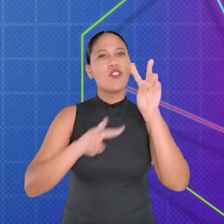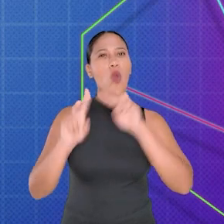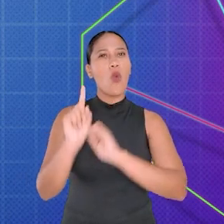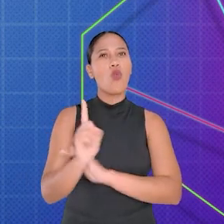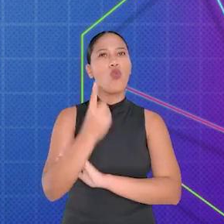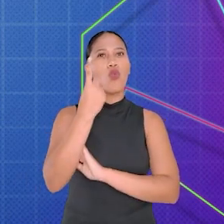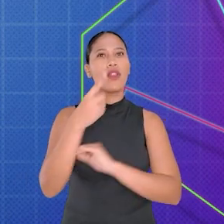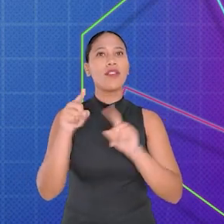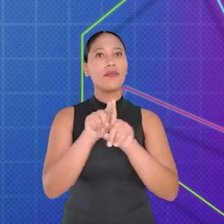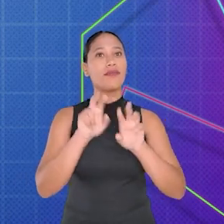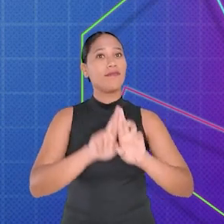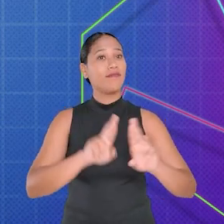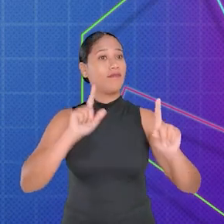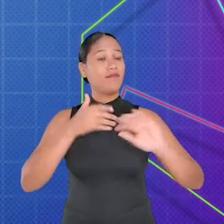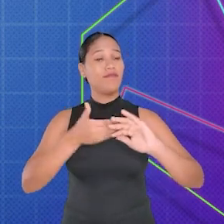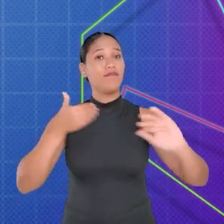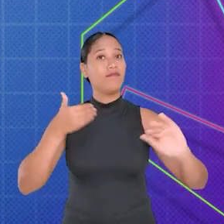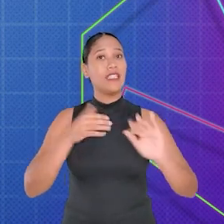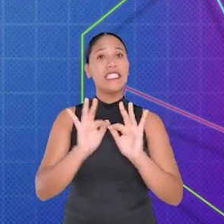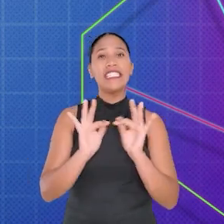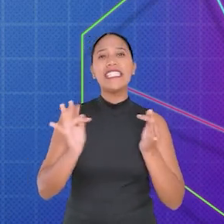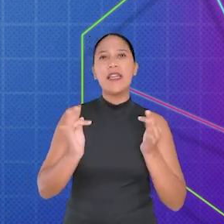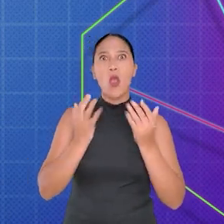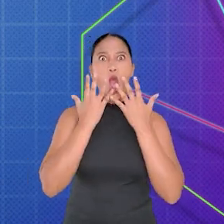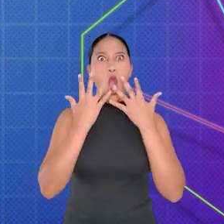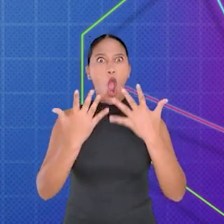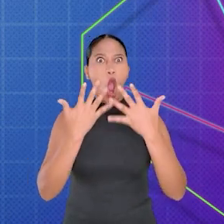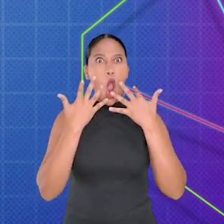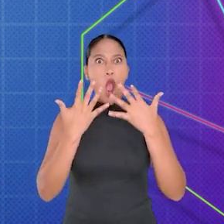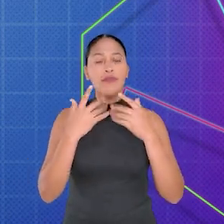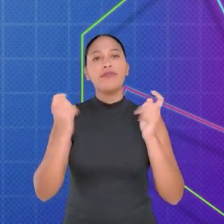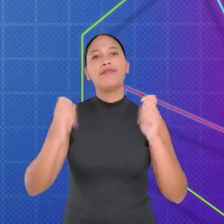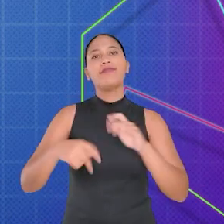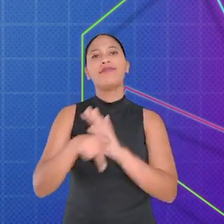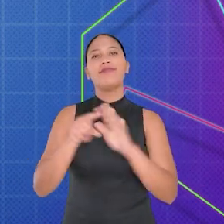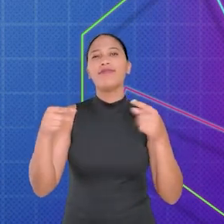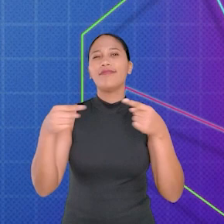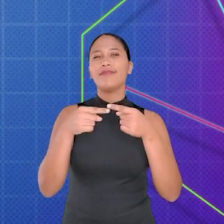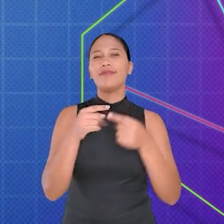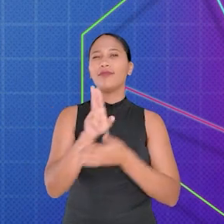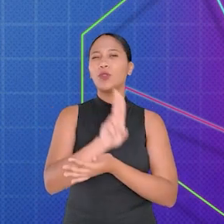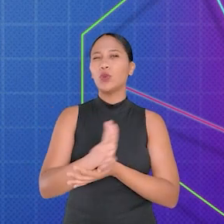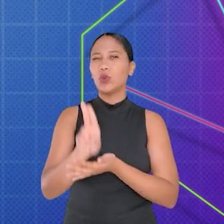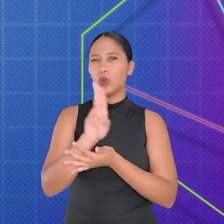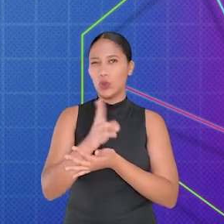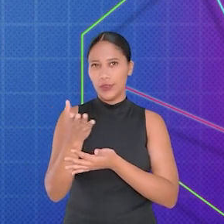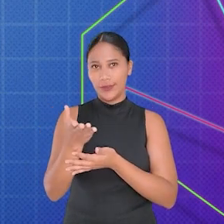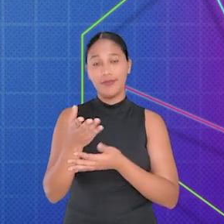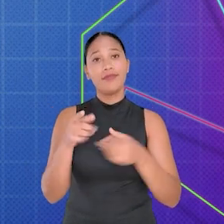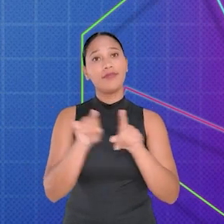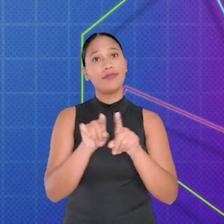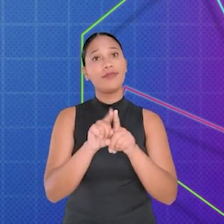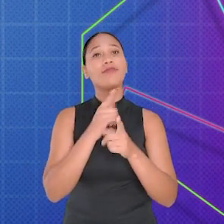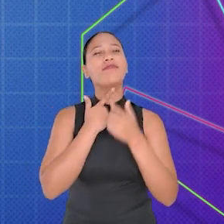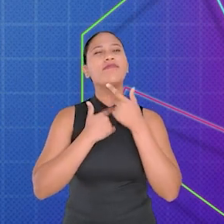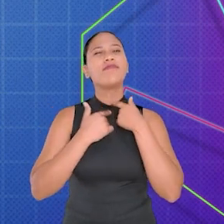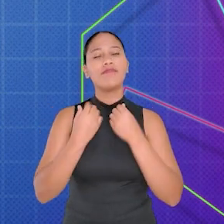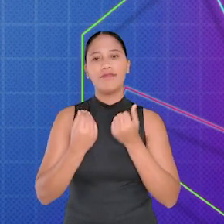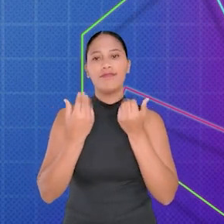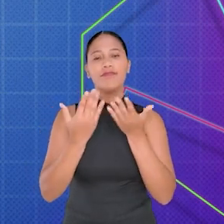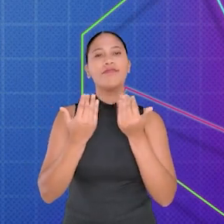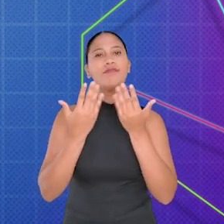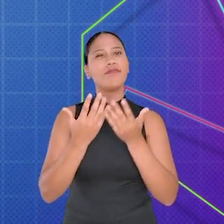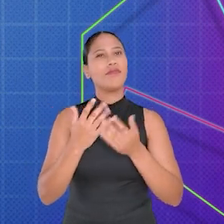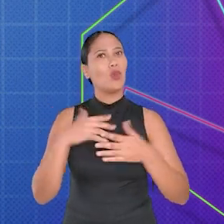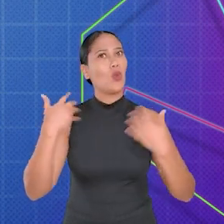estilo visual único e distintivo, com formas simples e cores vibrantes. Isso pode ser particularmente útil em jogos de animação que